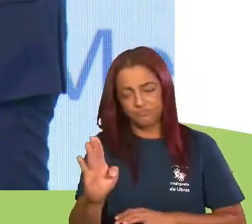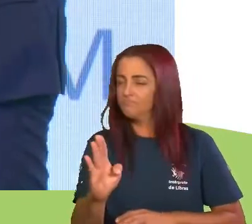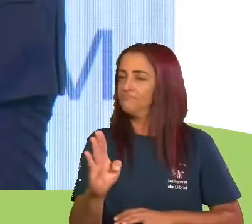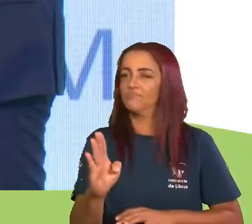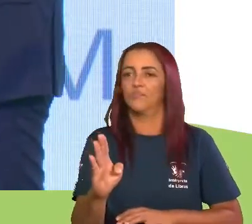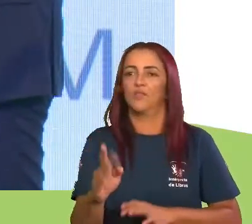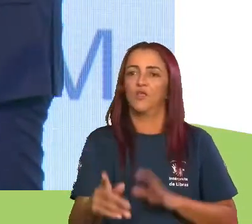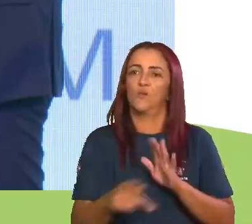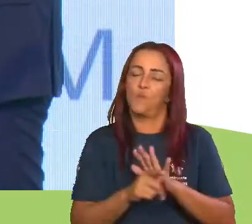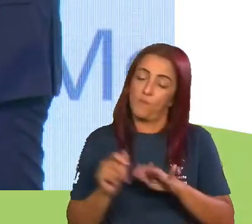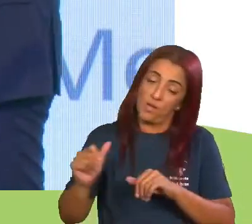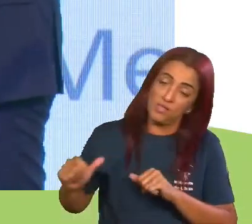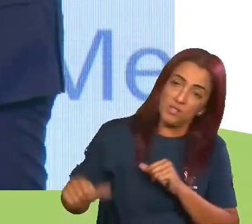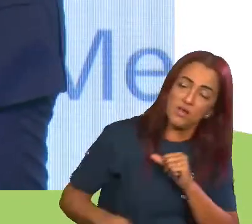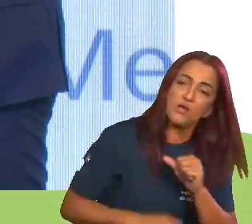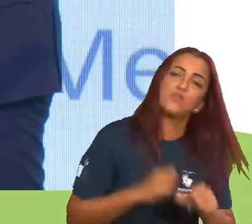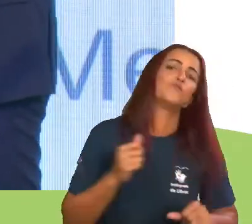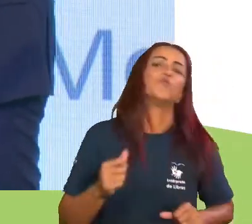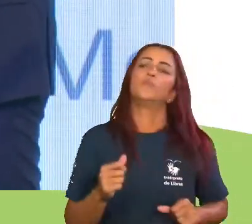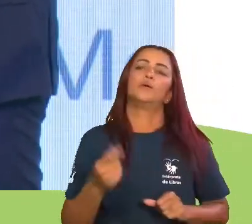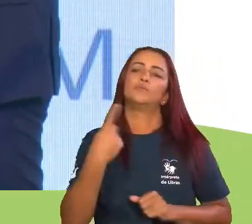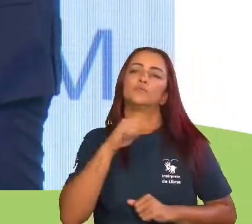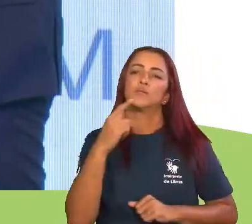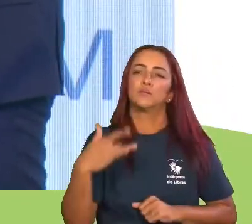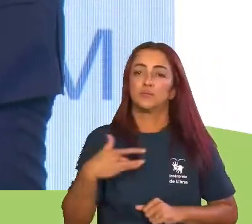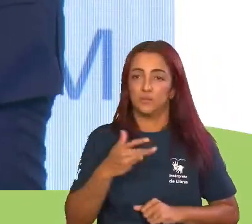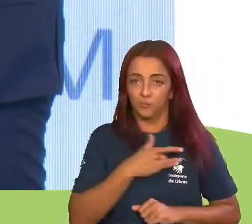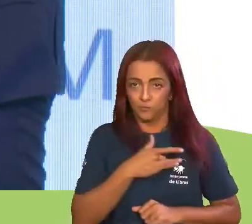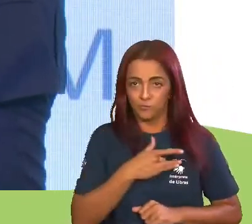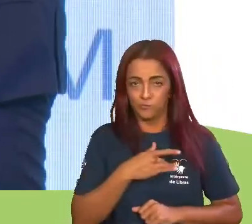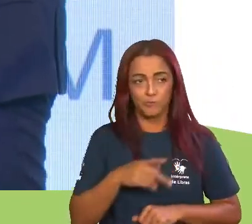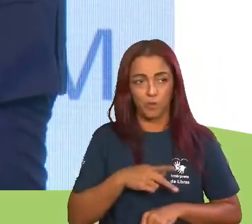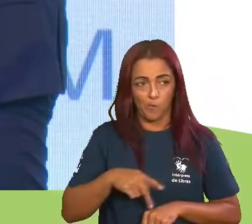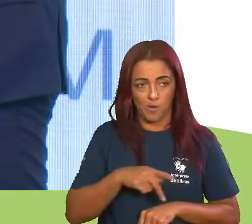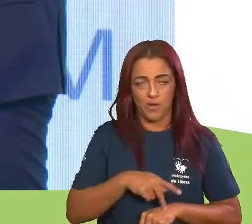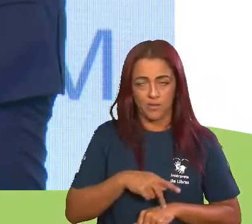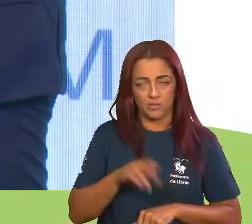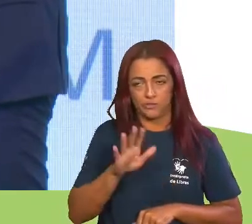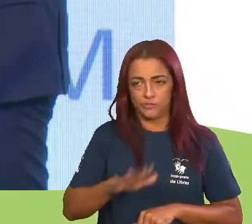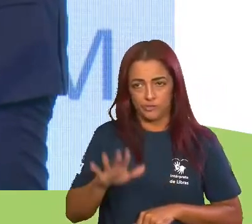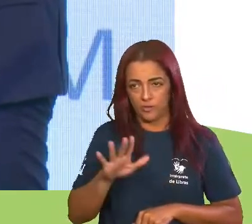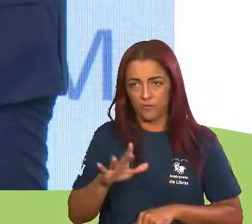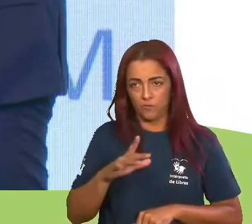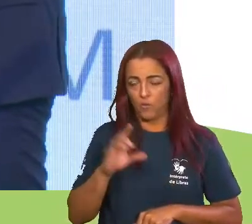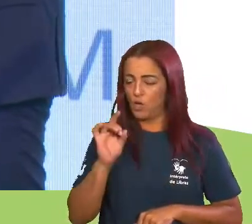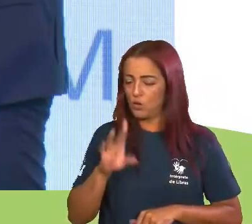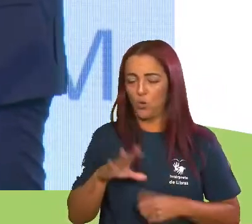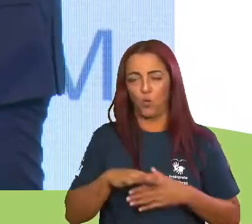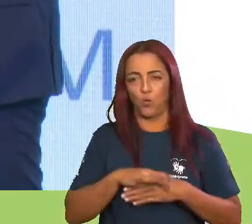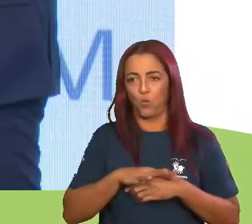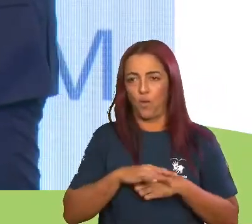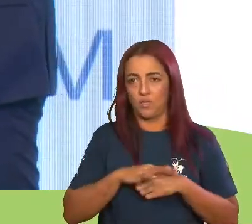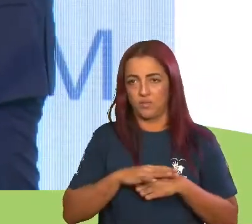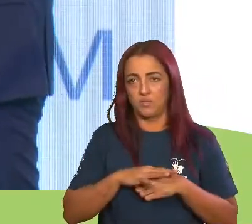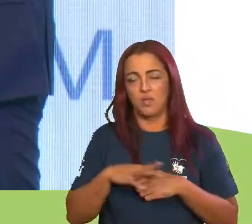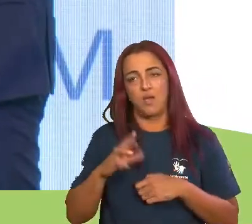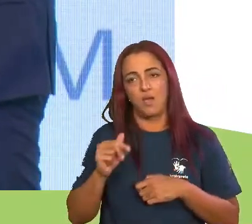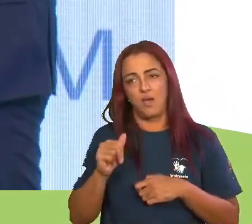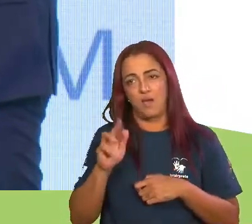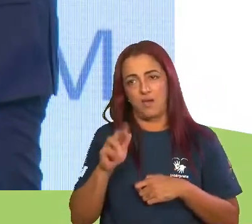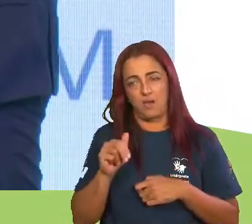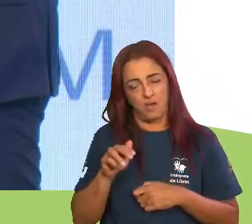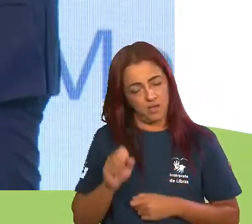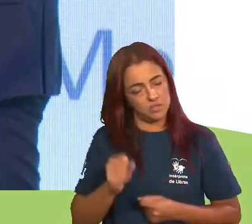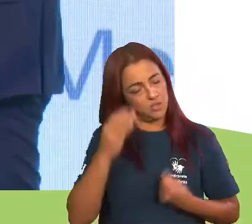para transformar nossa saúde no país em geral, não somente para as doenças raras. Muito obrigado